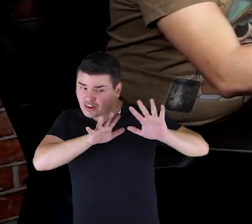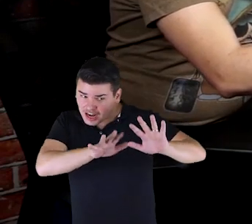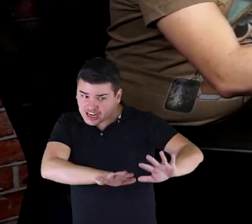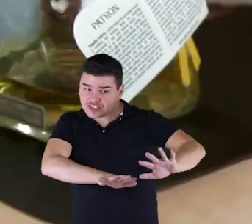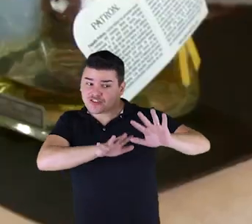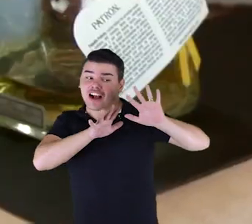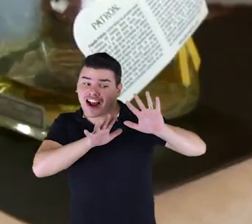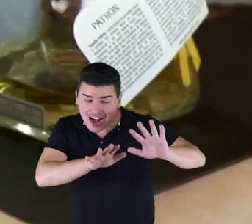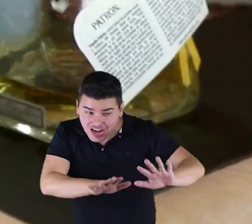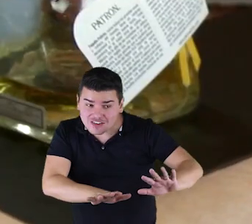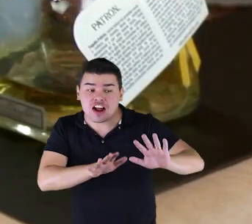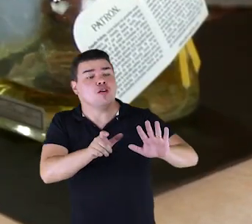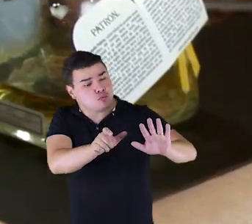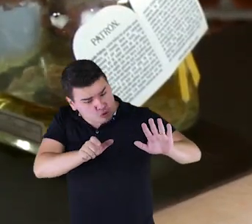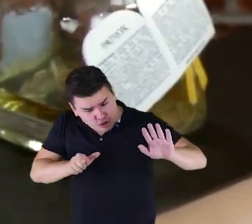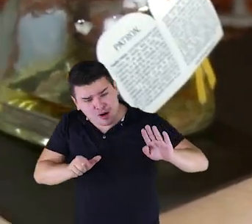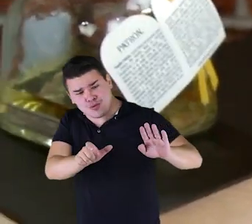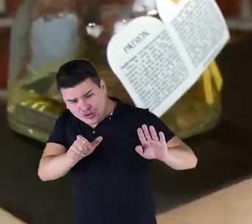desloca.